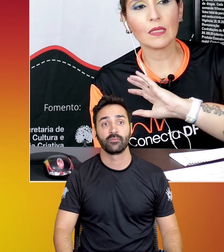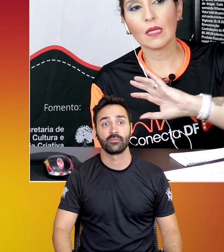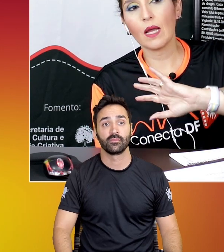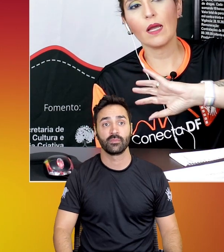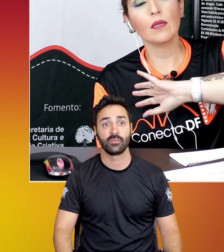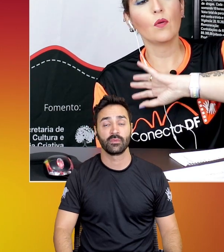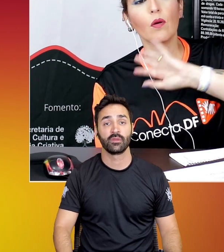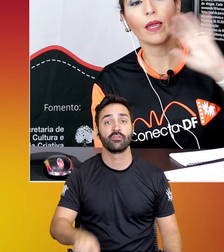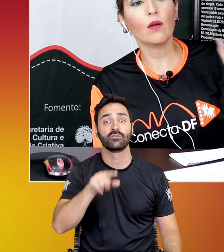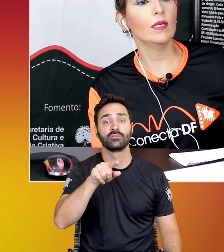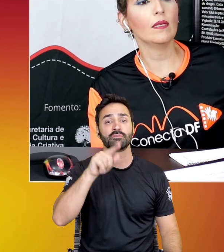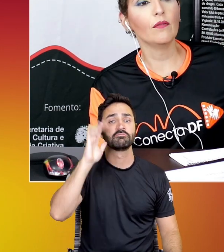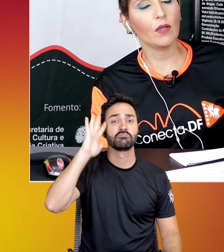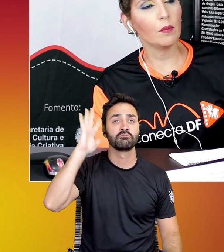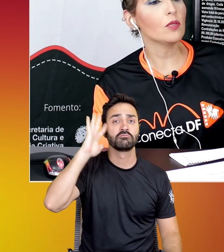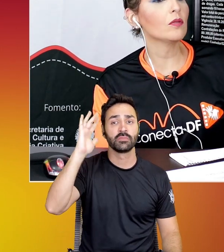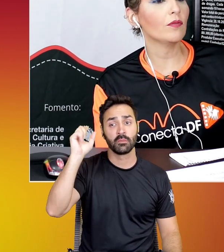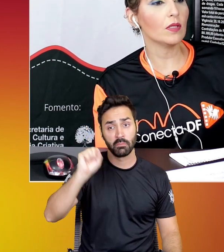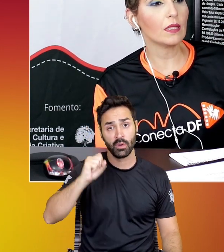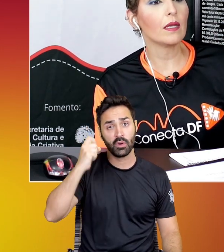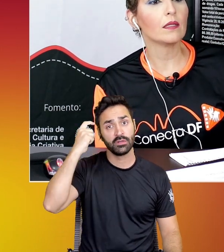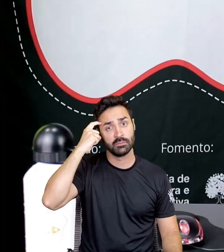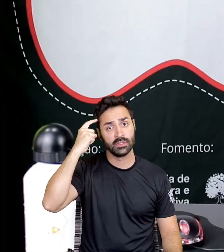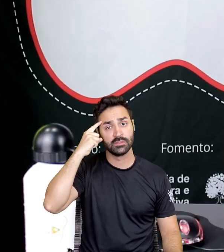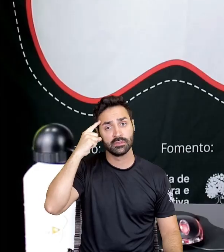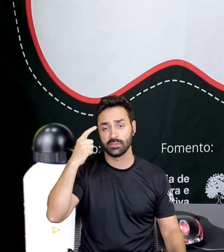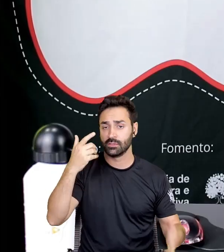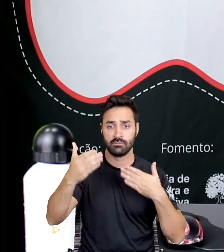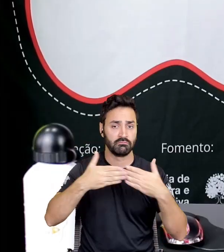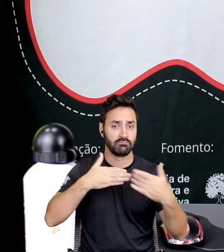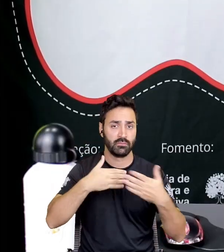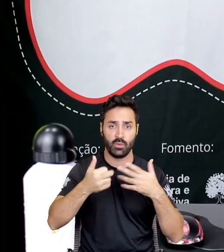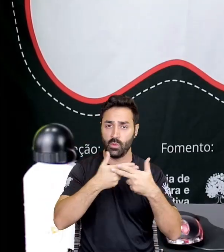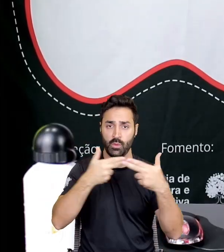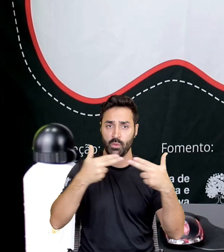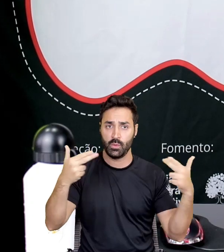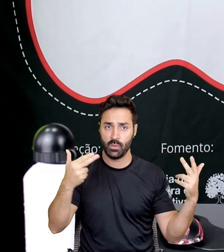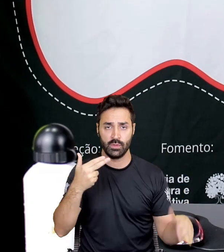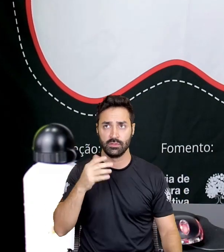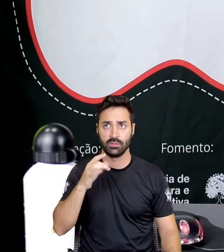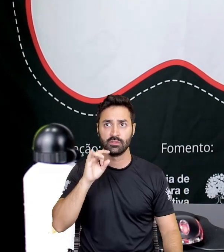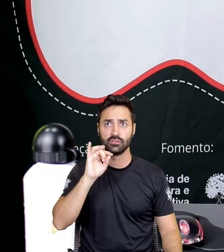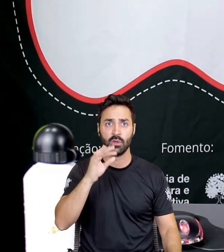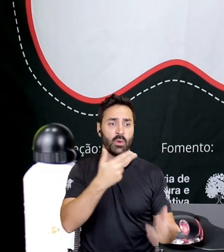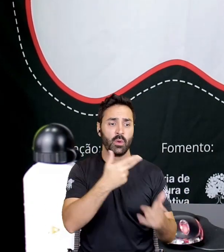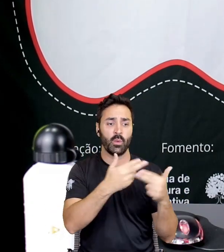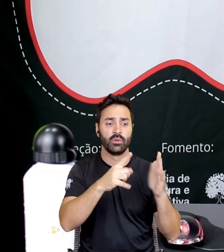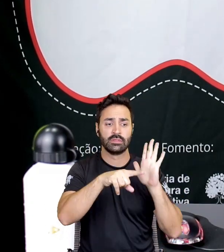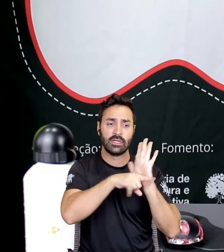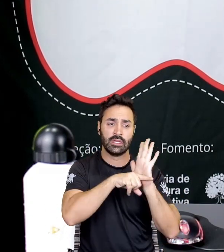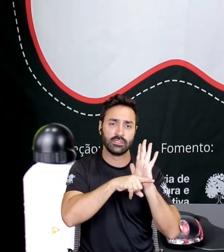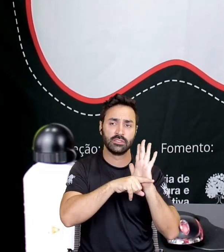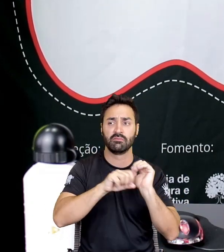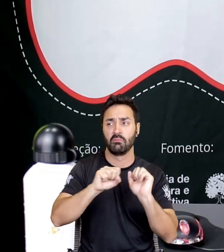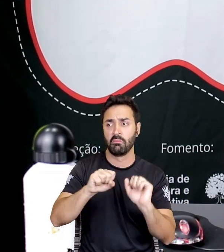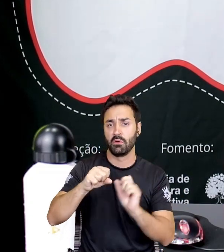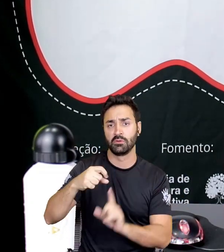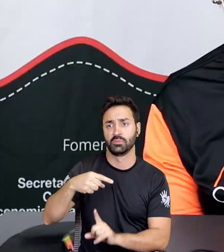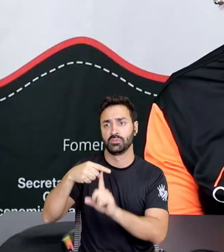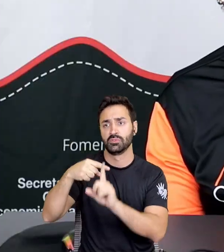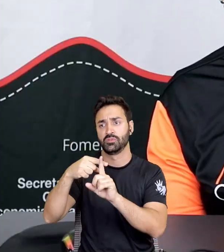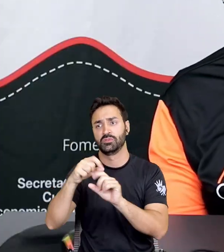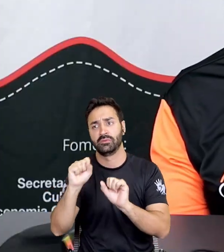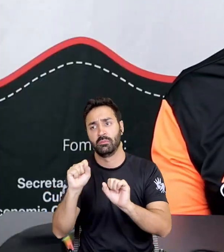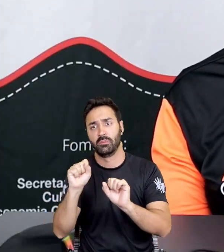podem pensar em qualquer coisa que venha à mente de vocês, tá? Não só negativa, positiva, qualquer